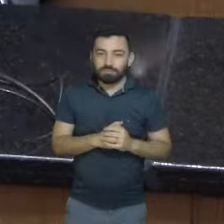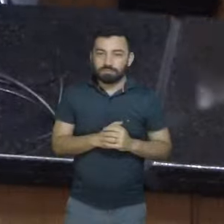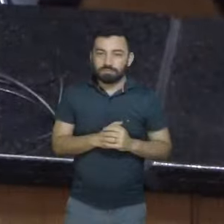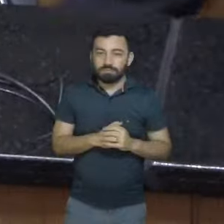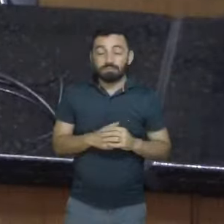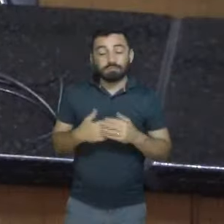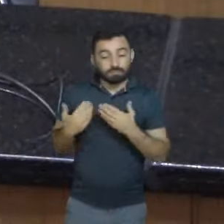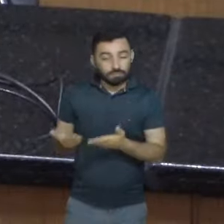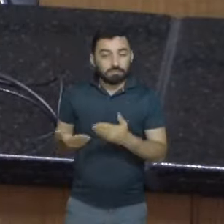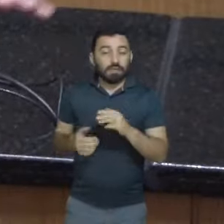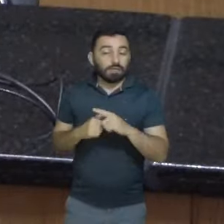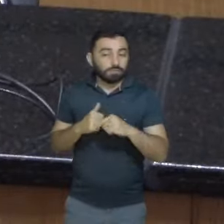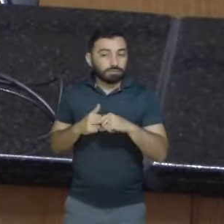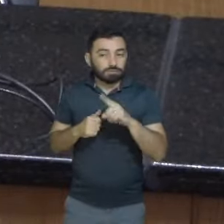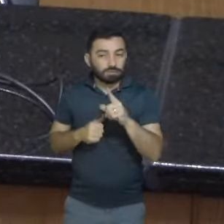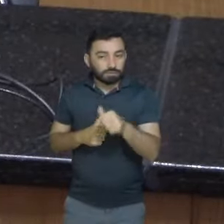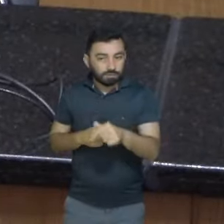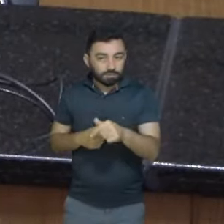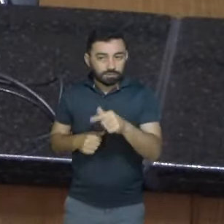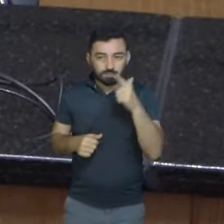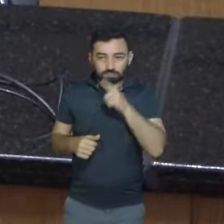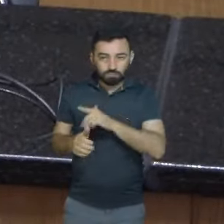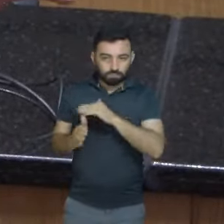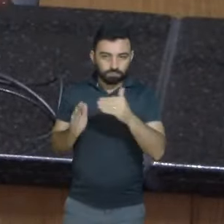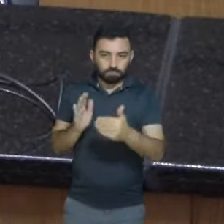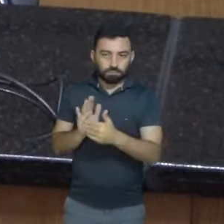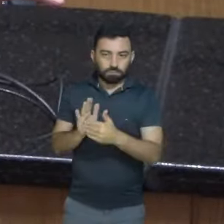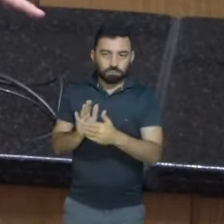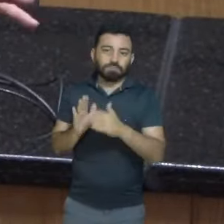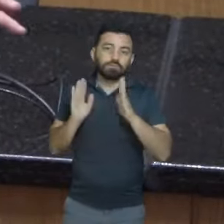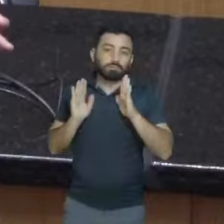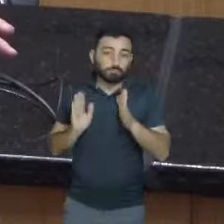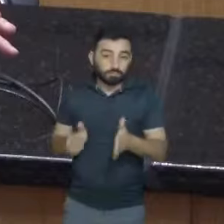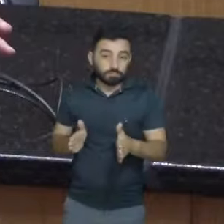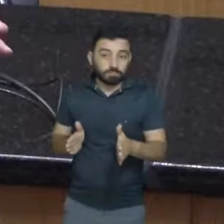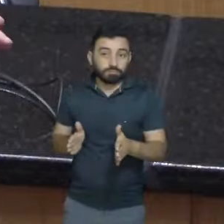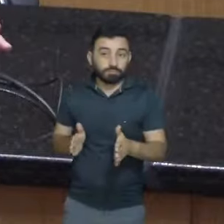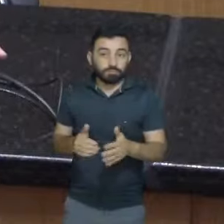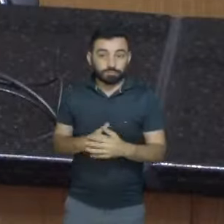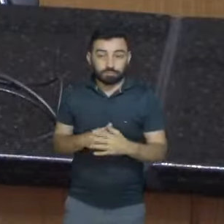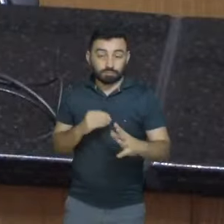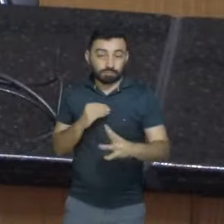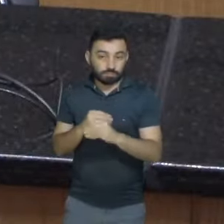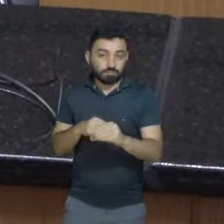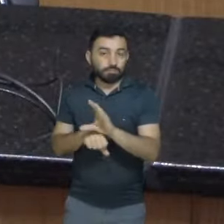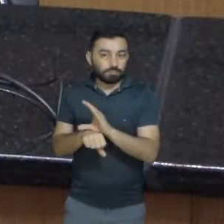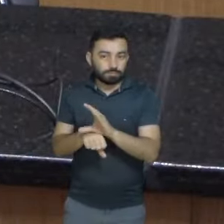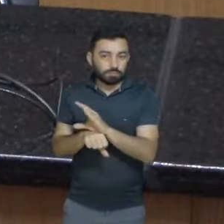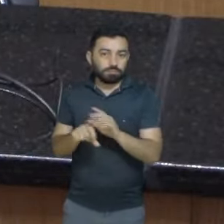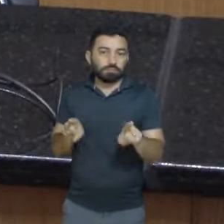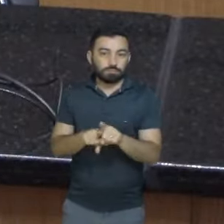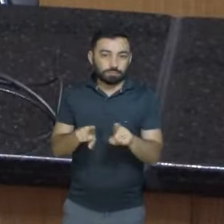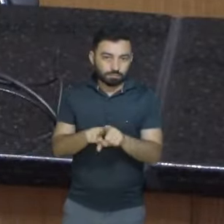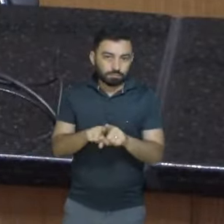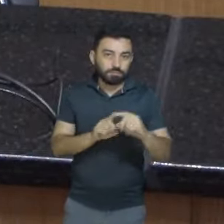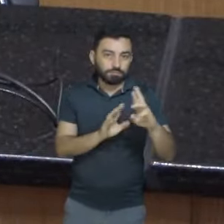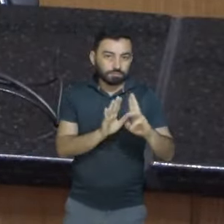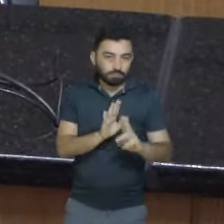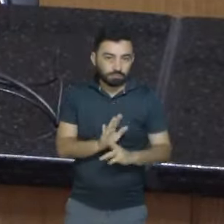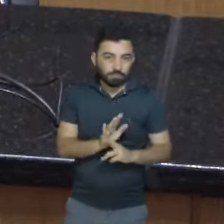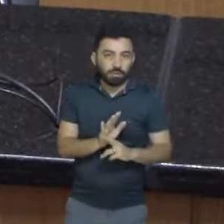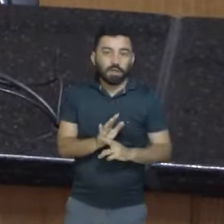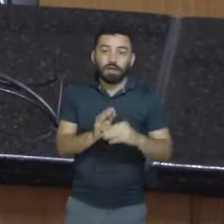artigo 17A vai dar guarida a todas elas. Então, já na emenda constitucional e depois no regulamento, fica